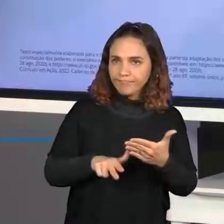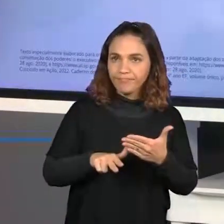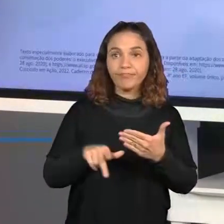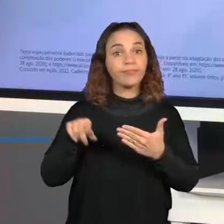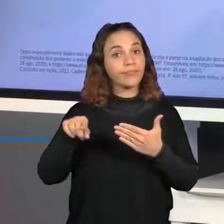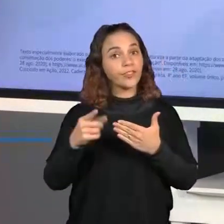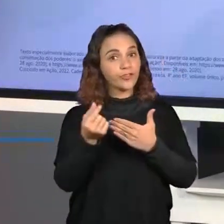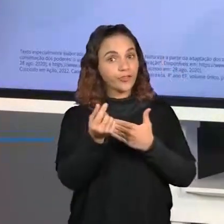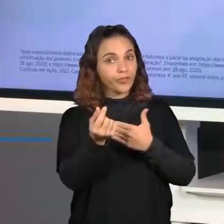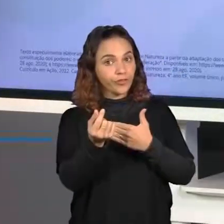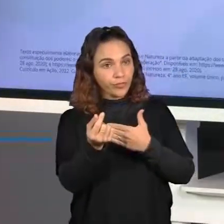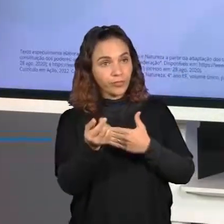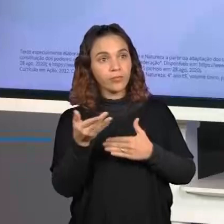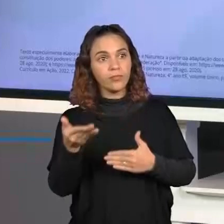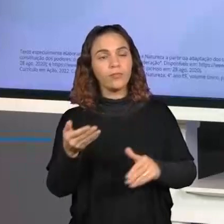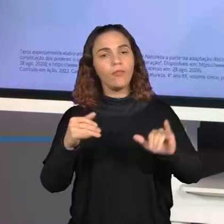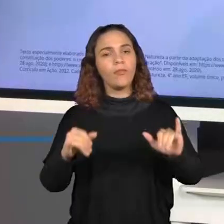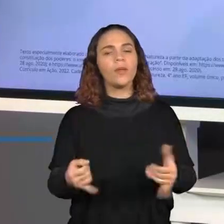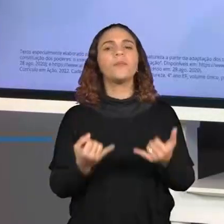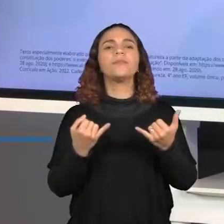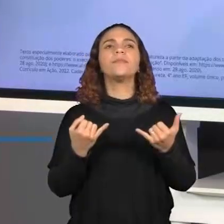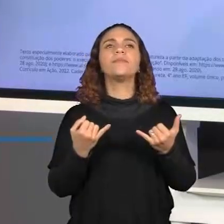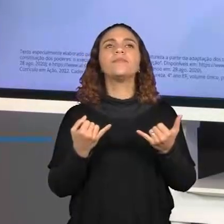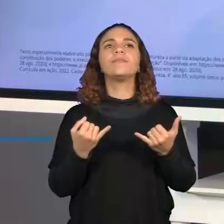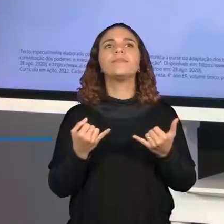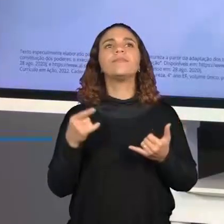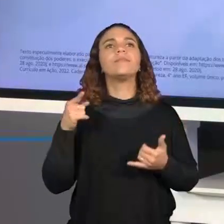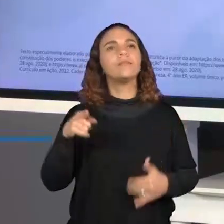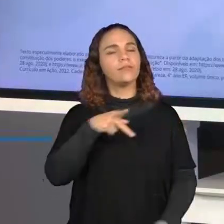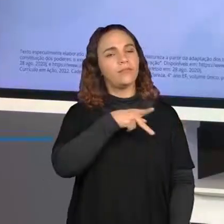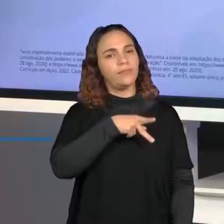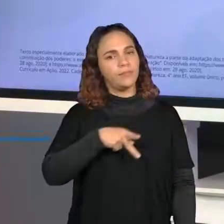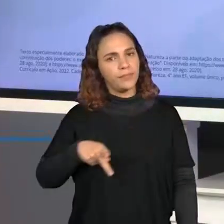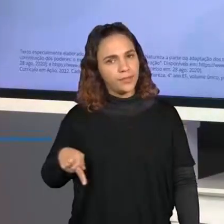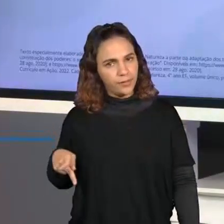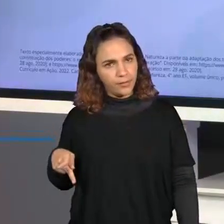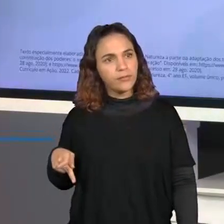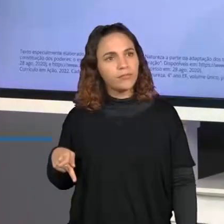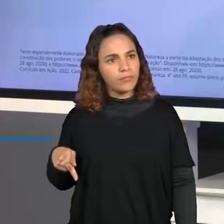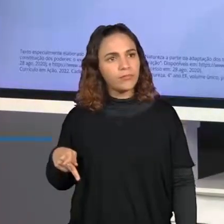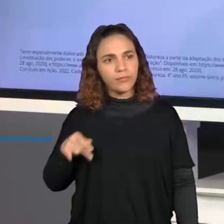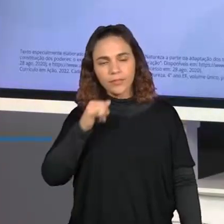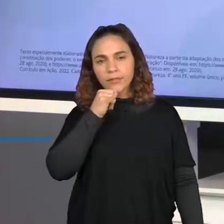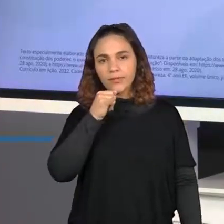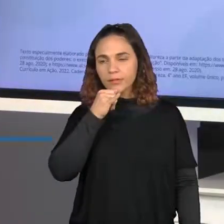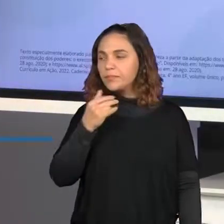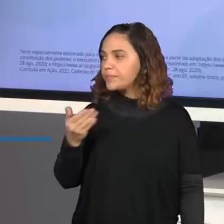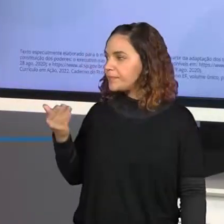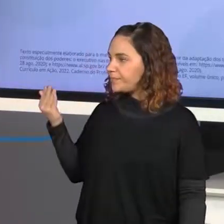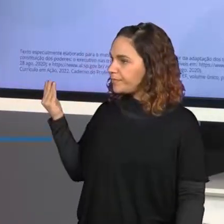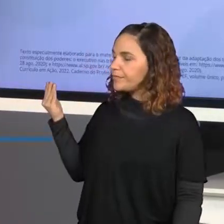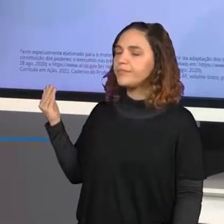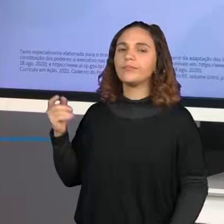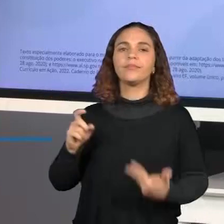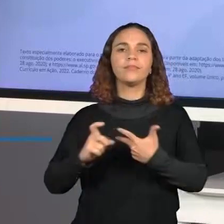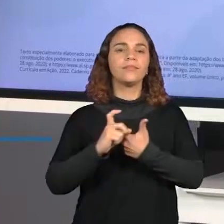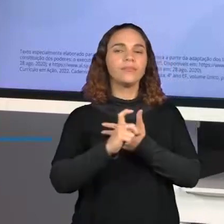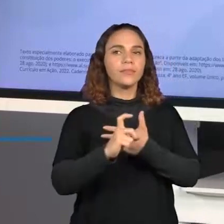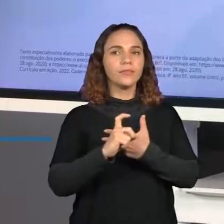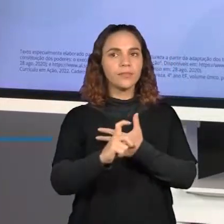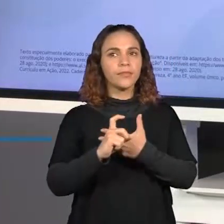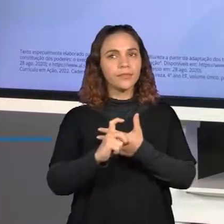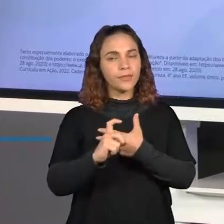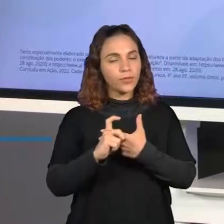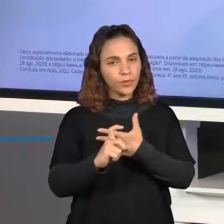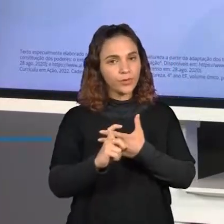recurso aí financeiro é utilizado aí pela presidência, nesse caso aqui que nós estamos falando do poder executivo do